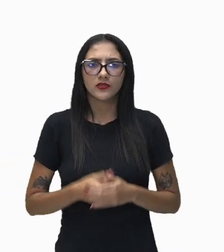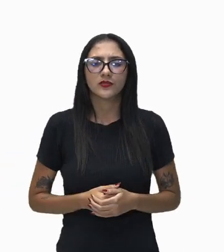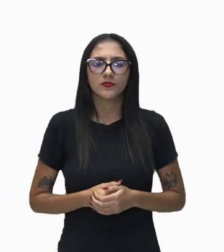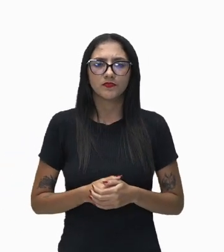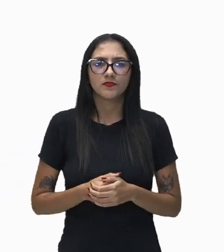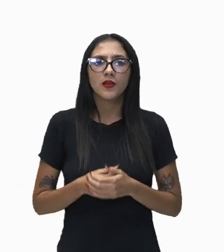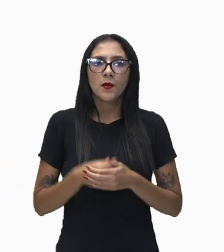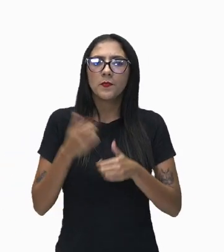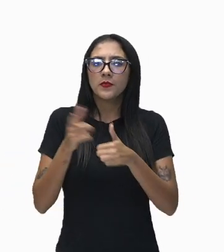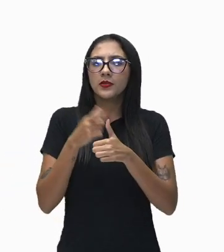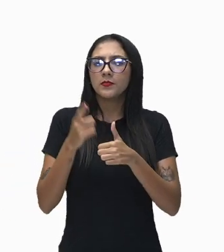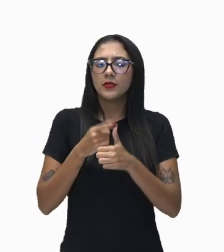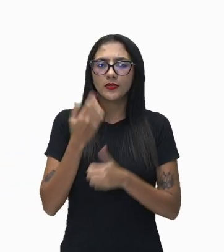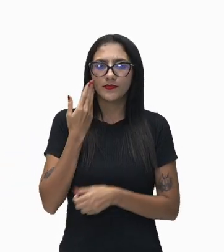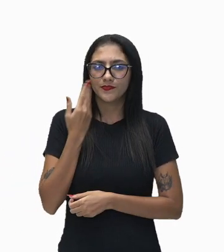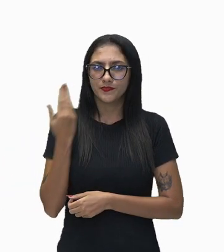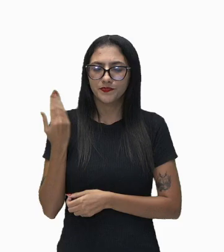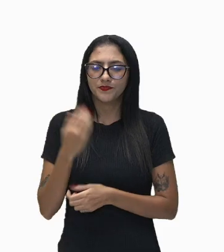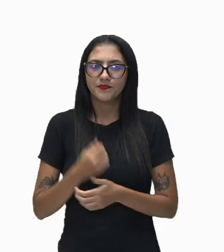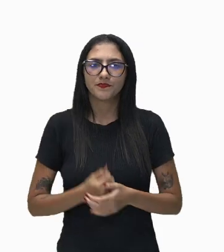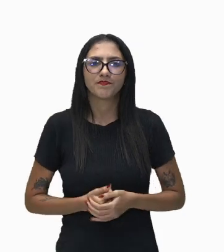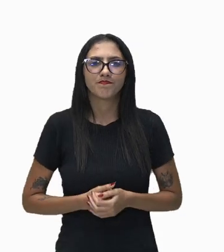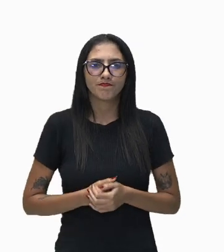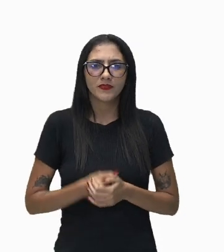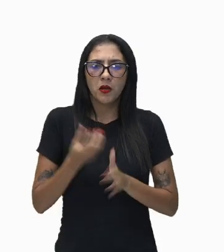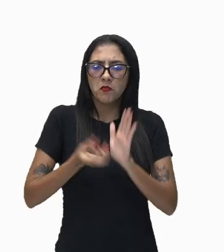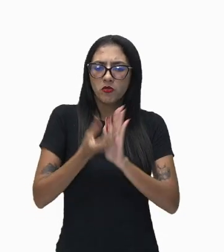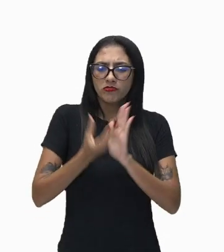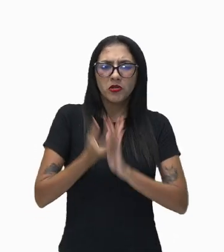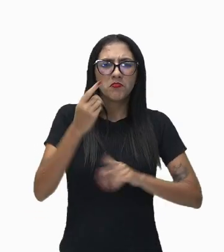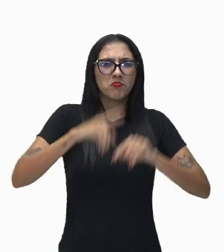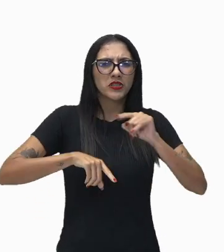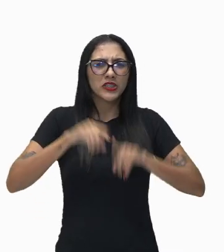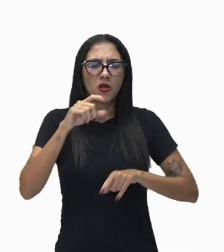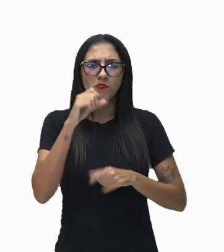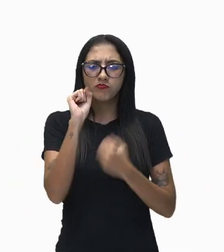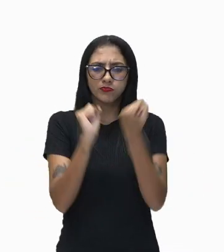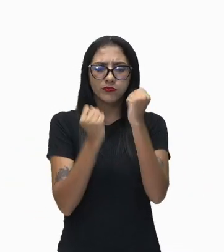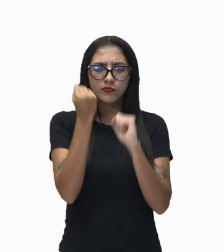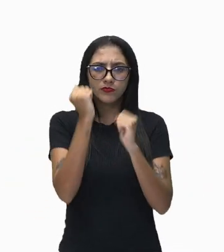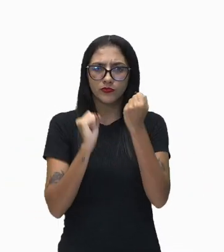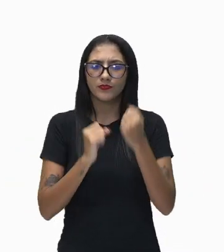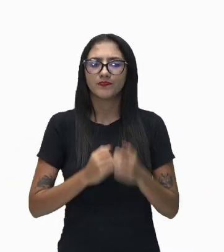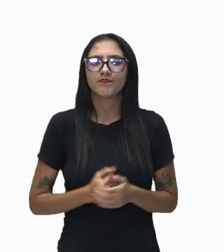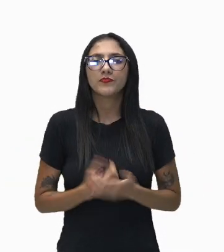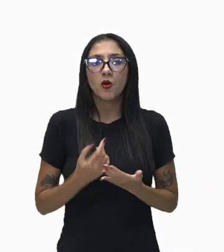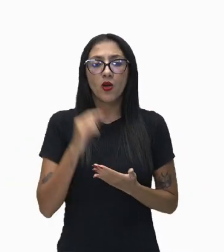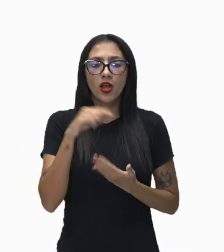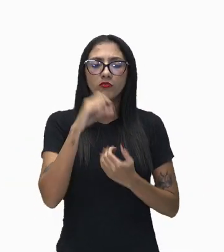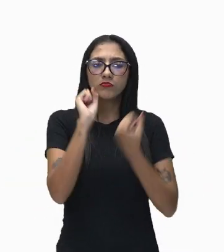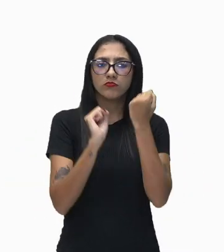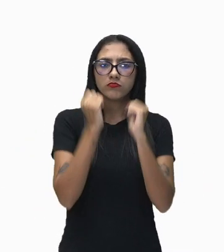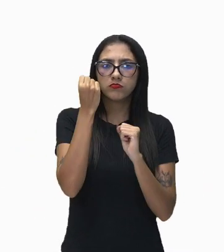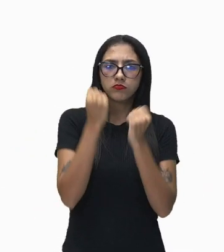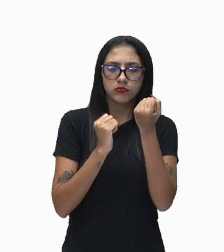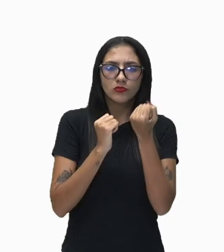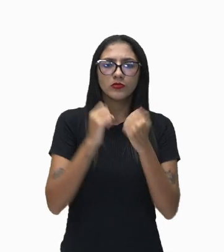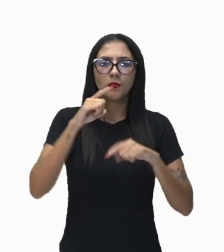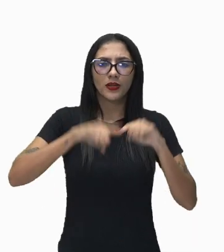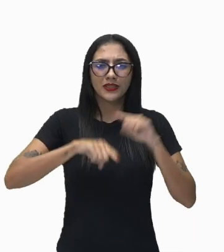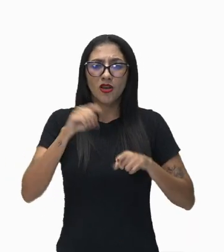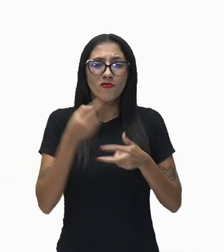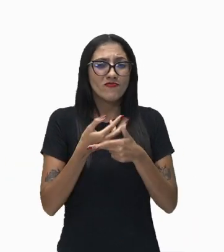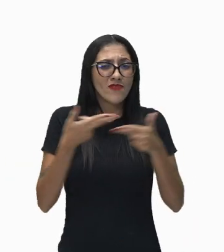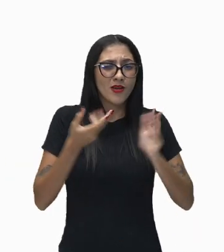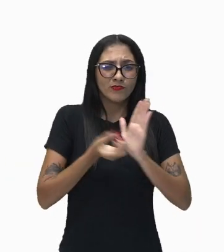vai trazer aqui, por exemplo, foi a questão da superprodução. As indústrias americanas produziam mais do que o mercado consumidor